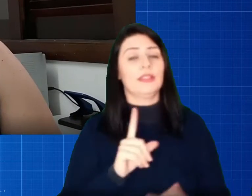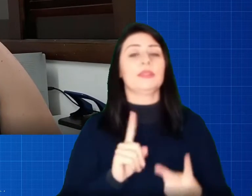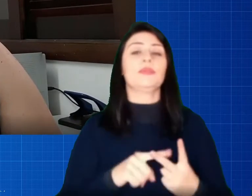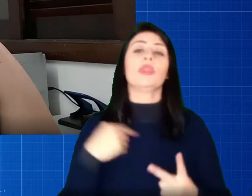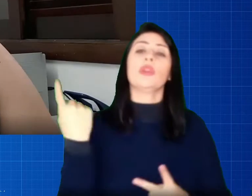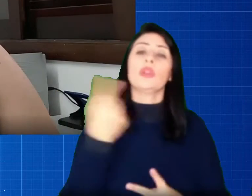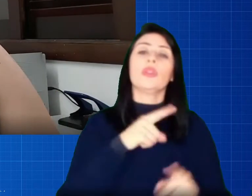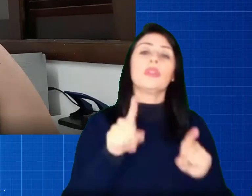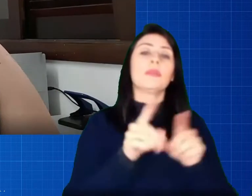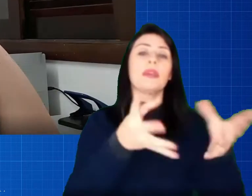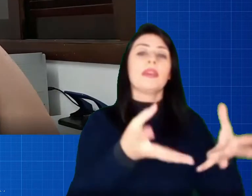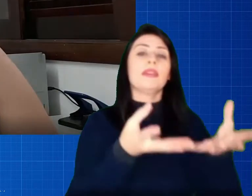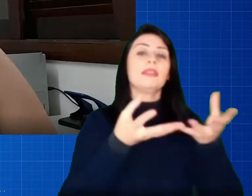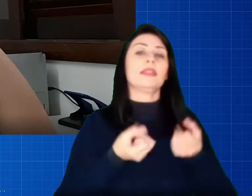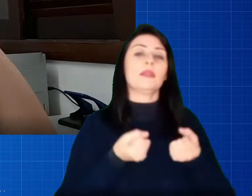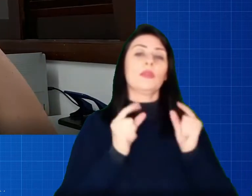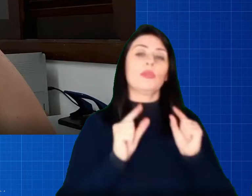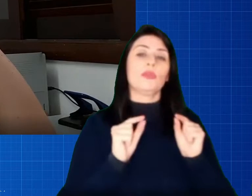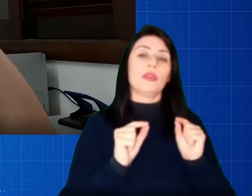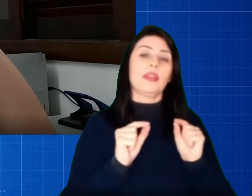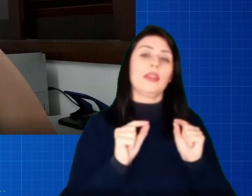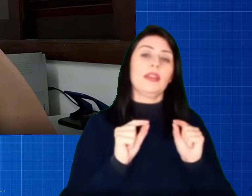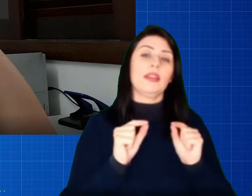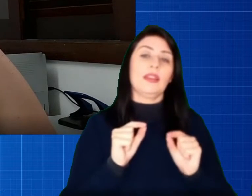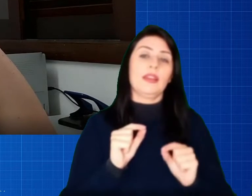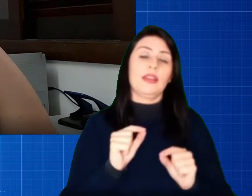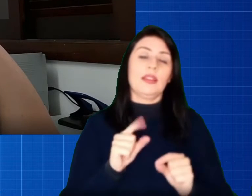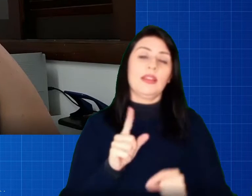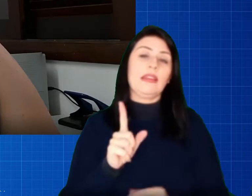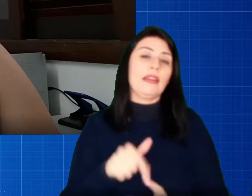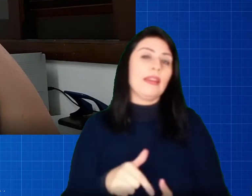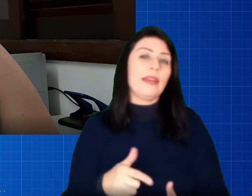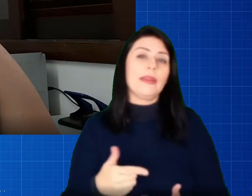Nós também recebemos casos